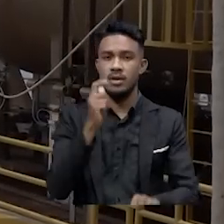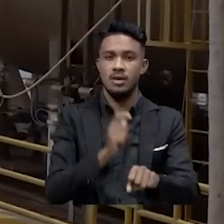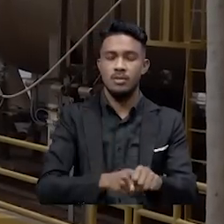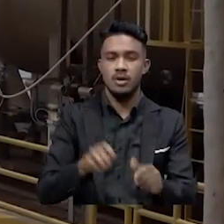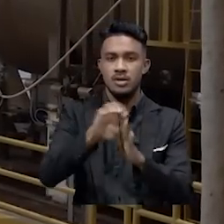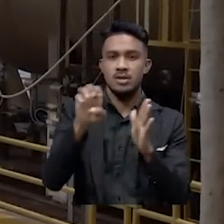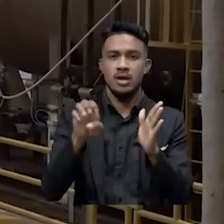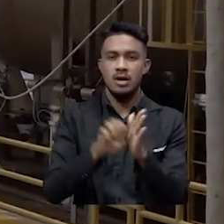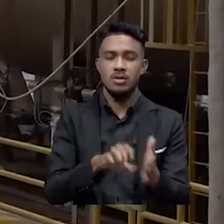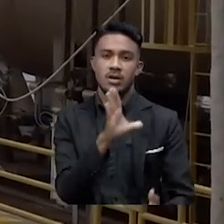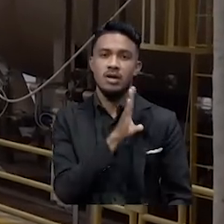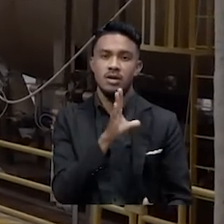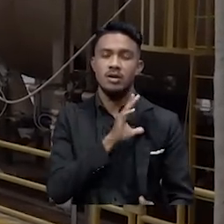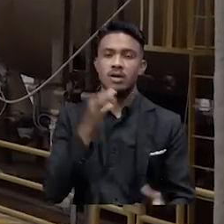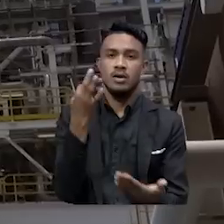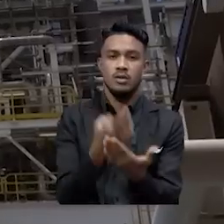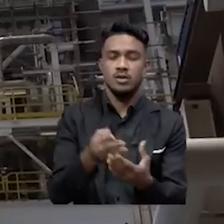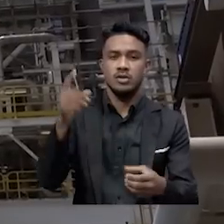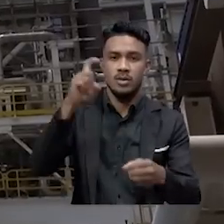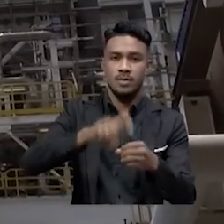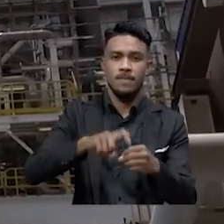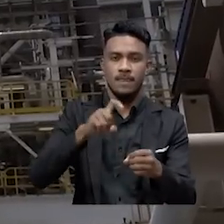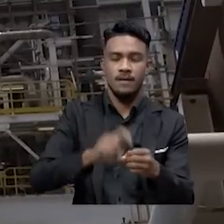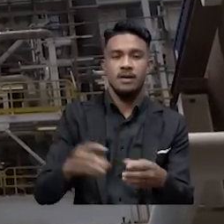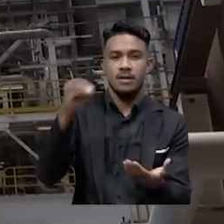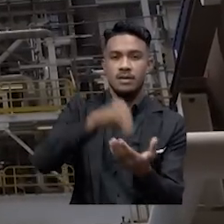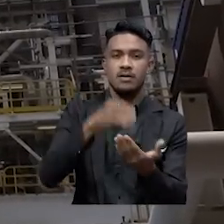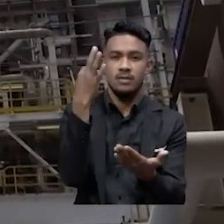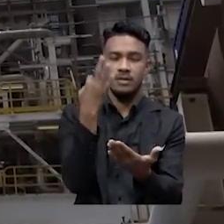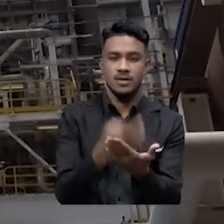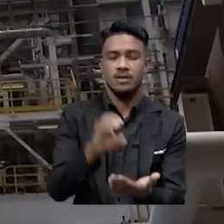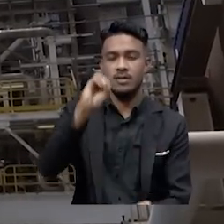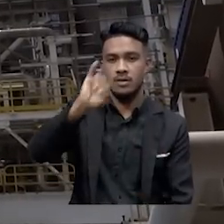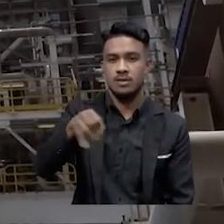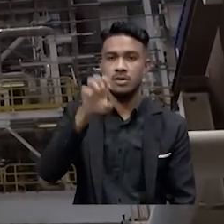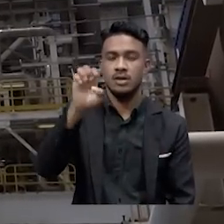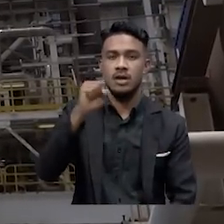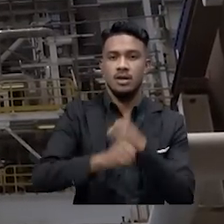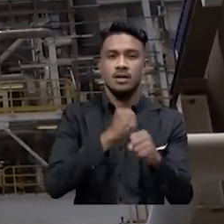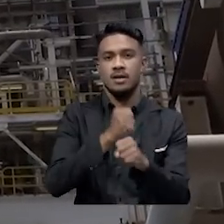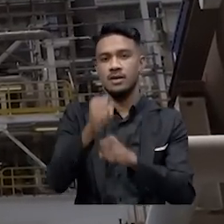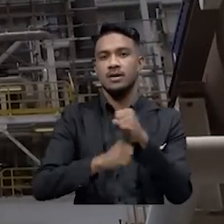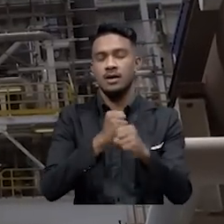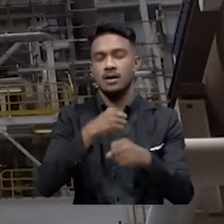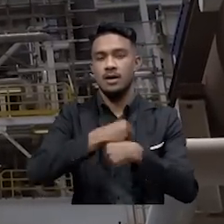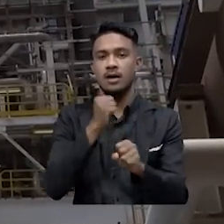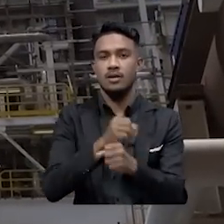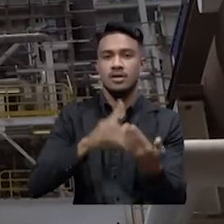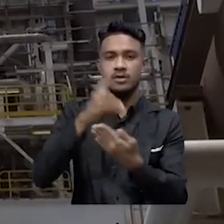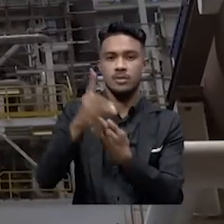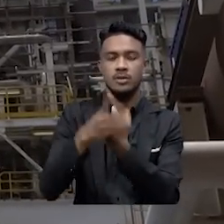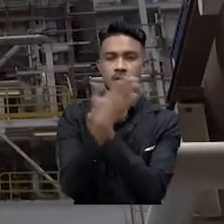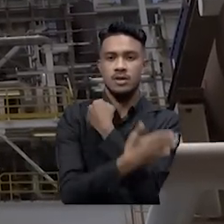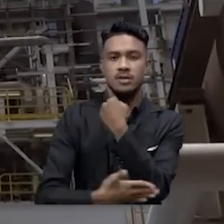grande deit receita russi fundo petrolífero, roditau e orçamento geral Estado tinantinan, atu halo desenvolvimento na sao